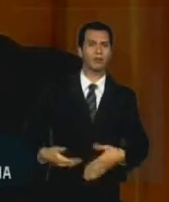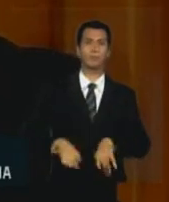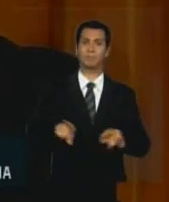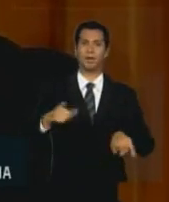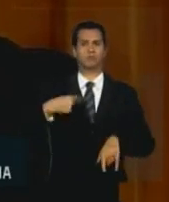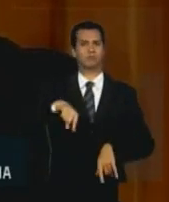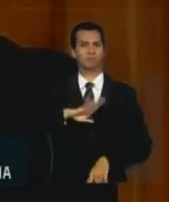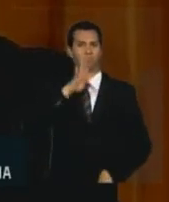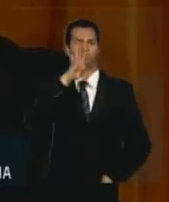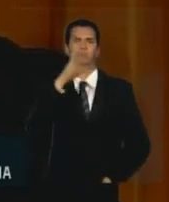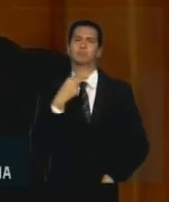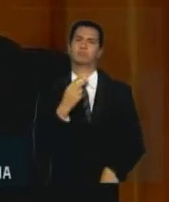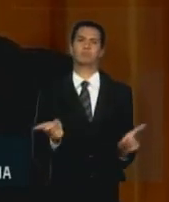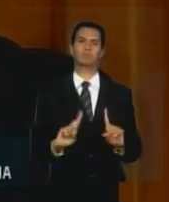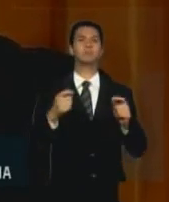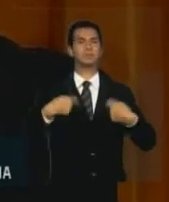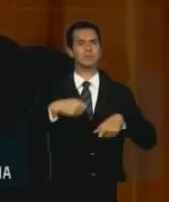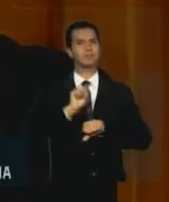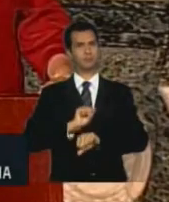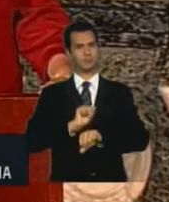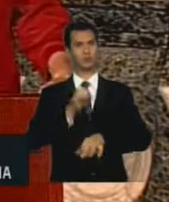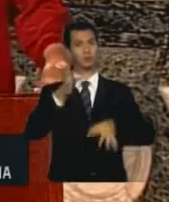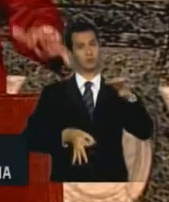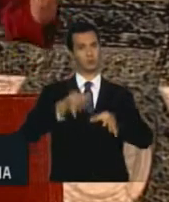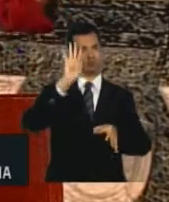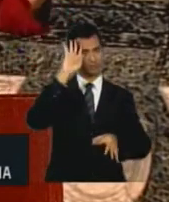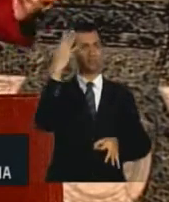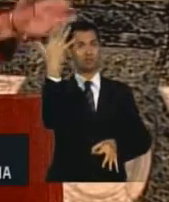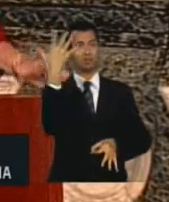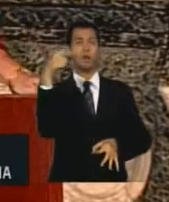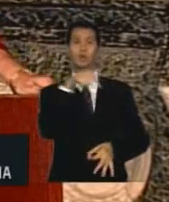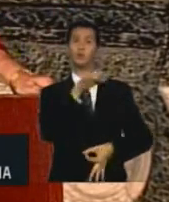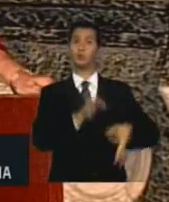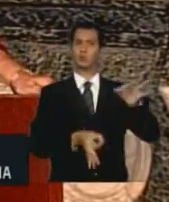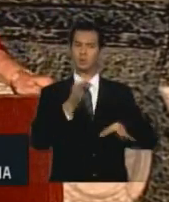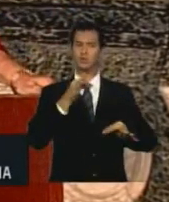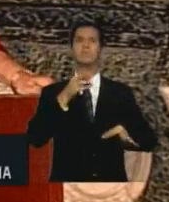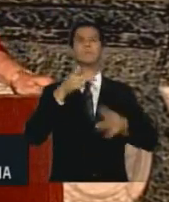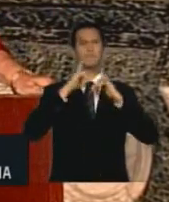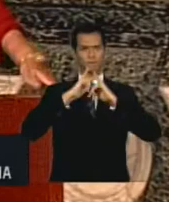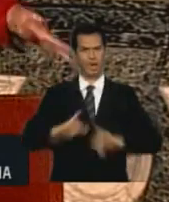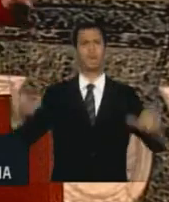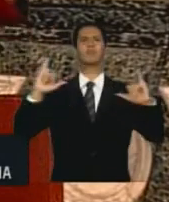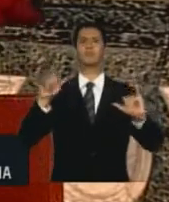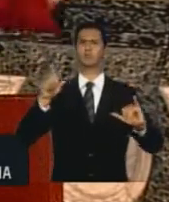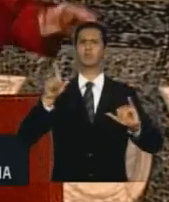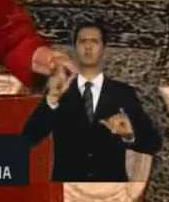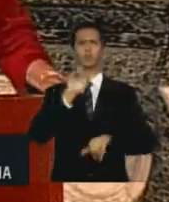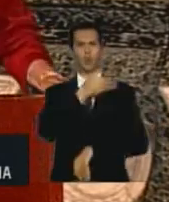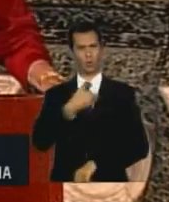a justiça. Então, quando a justiça deu ganho de causa para o governo do Rio Grande do Sul,